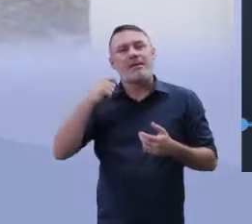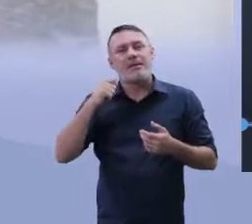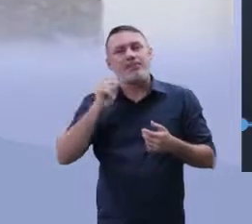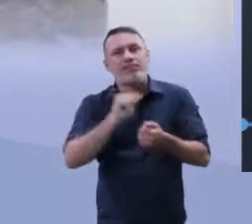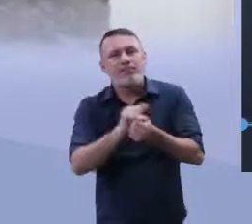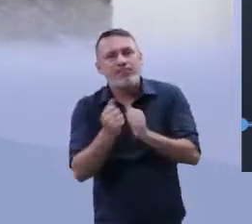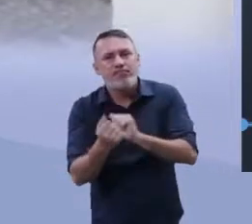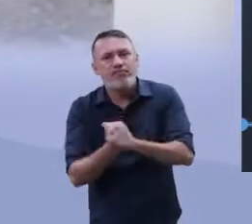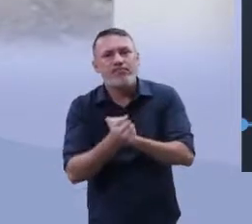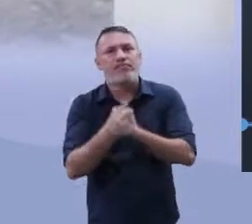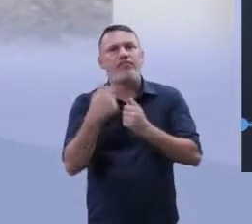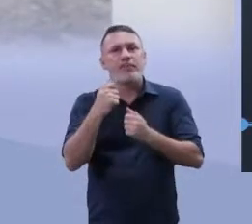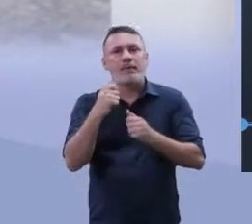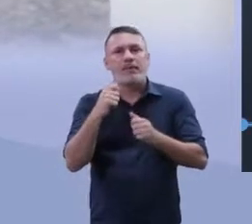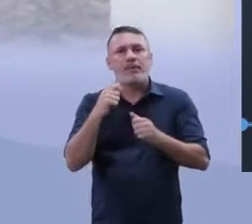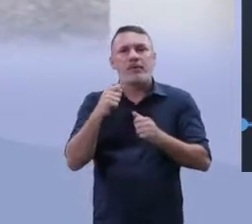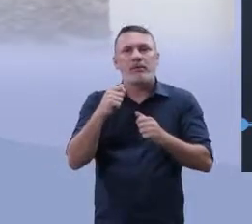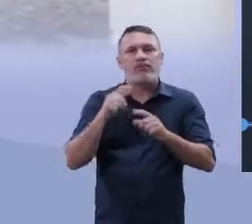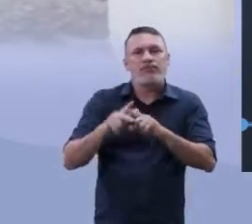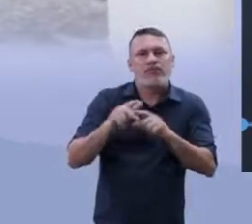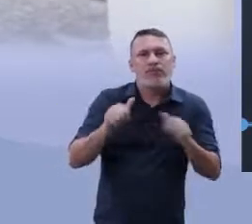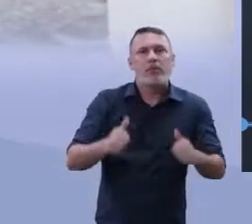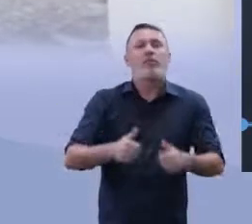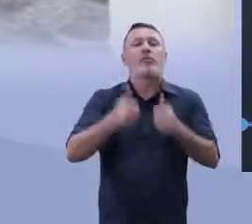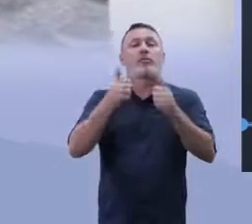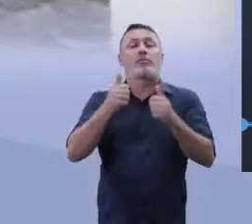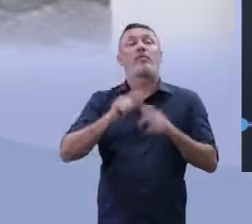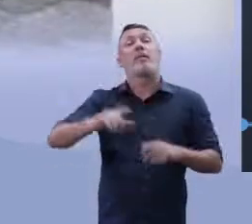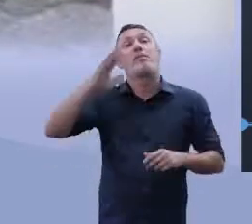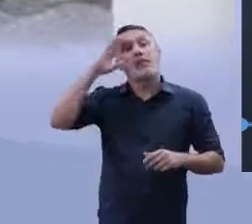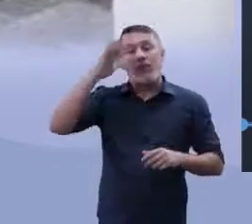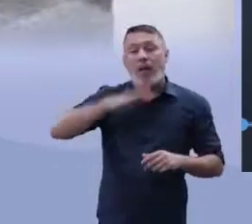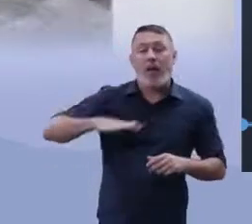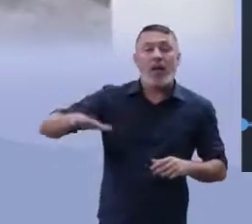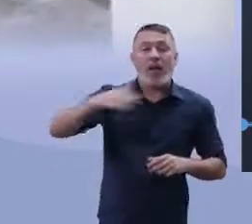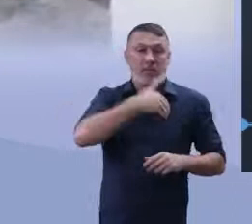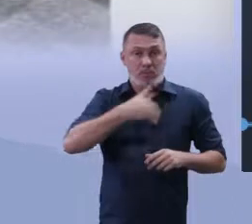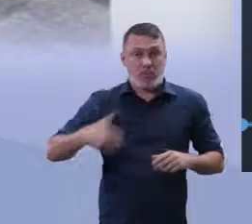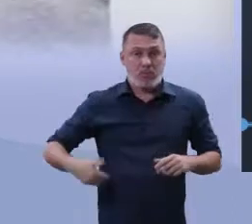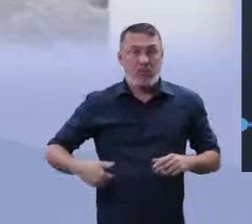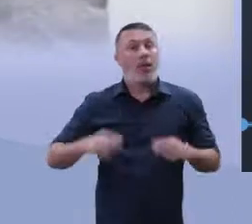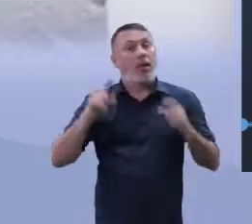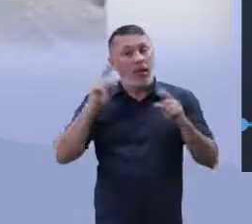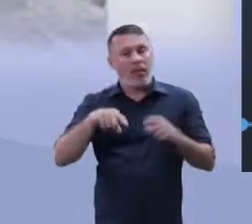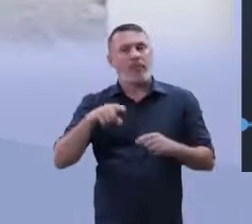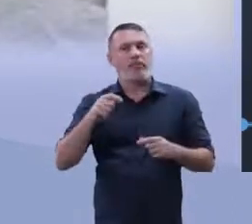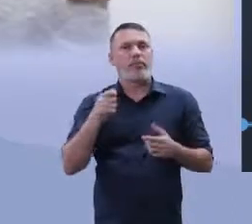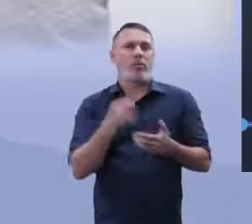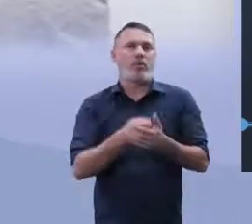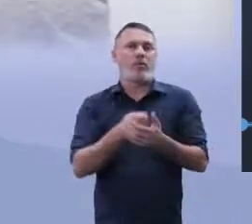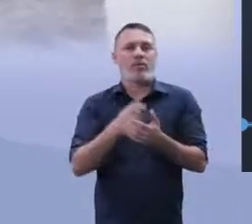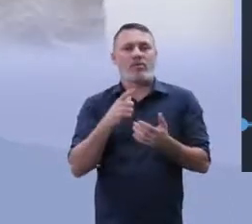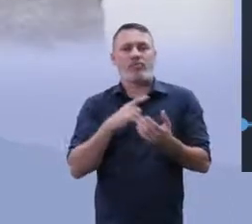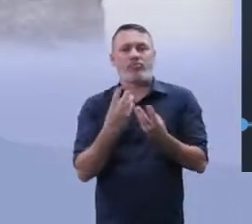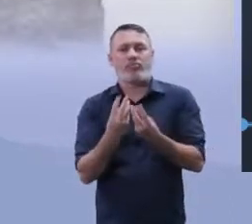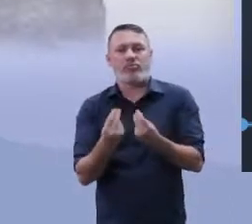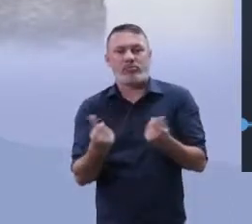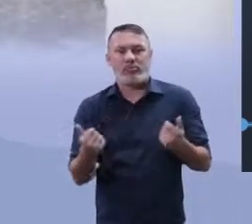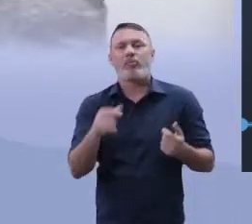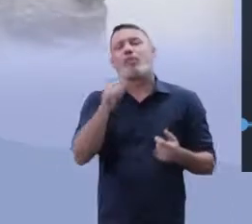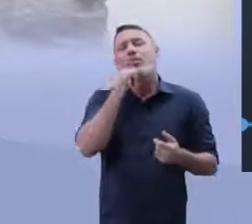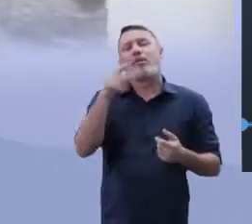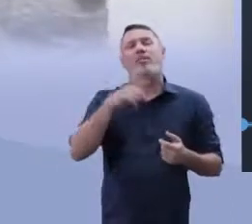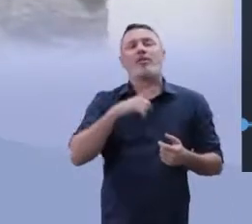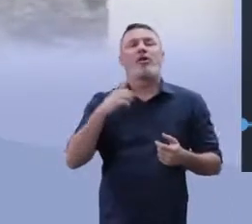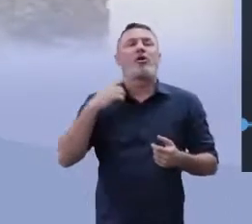mas a quantidade de pessoas, principalmente da área pública, é ineficiente para a demanda que existe.